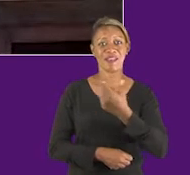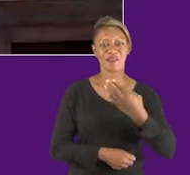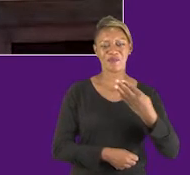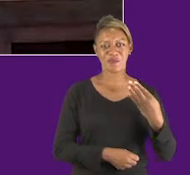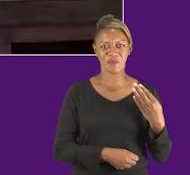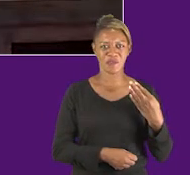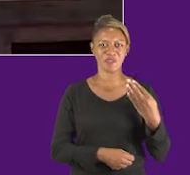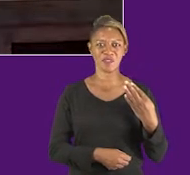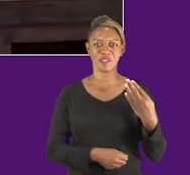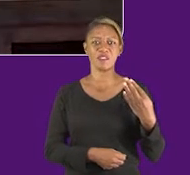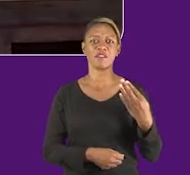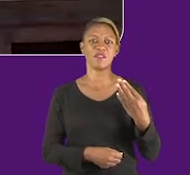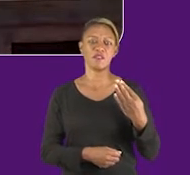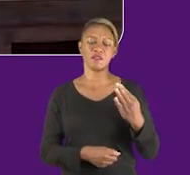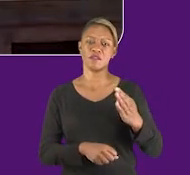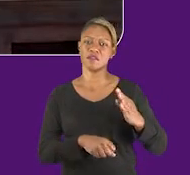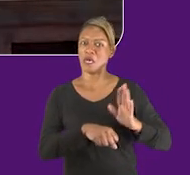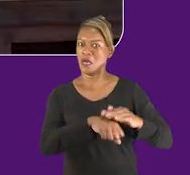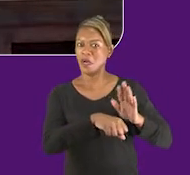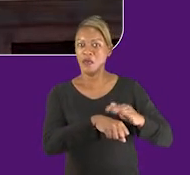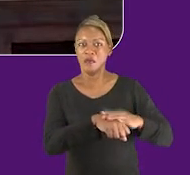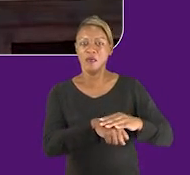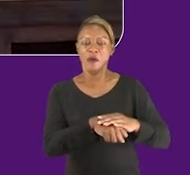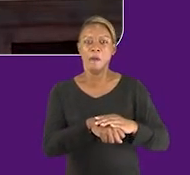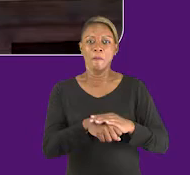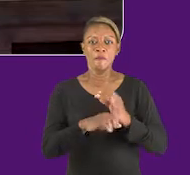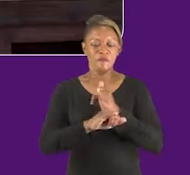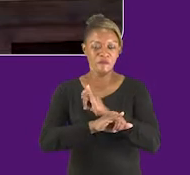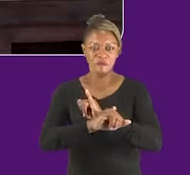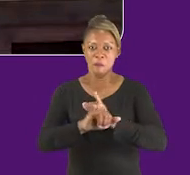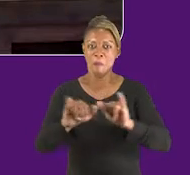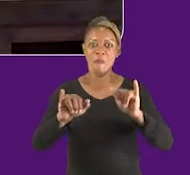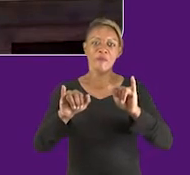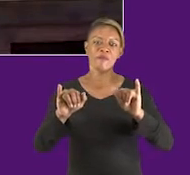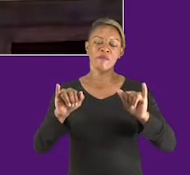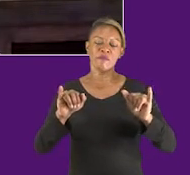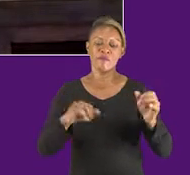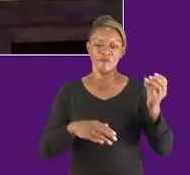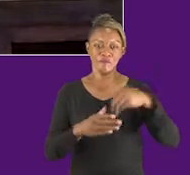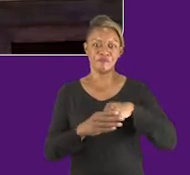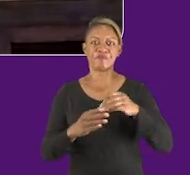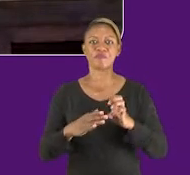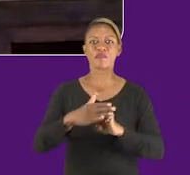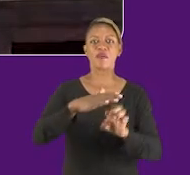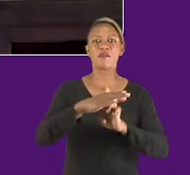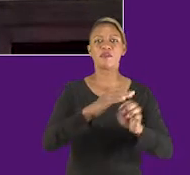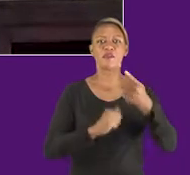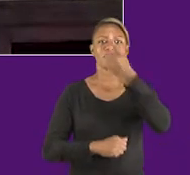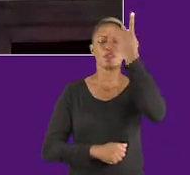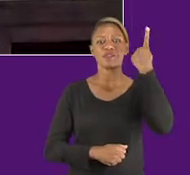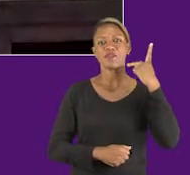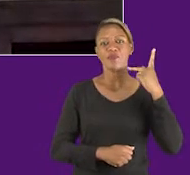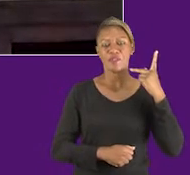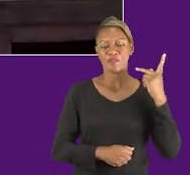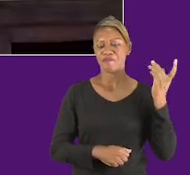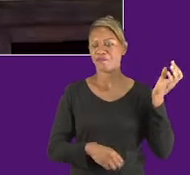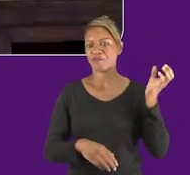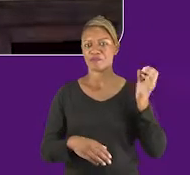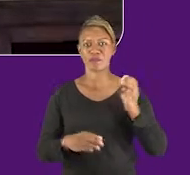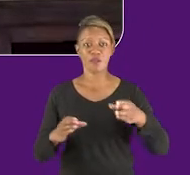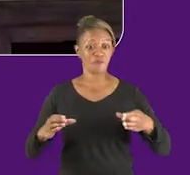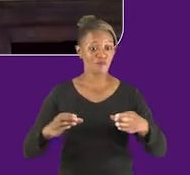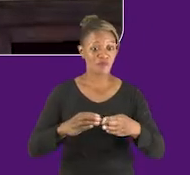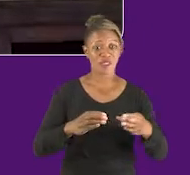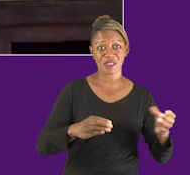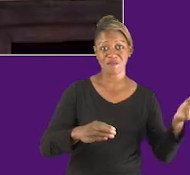nós descrevemos um Manifesto é interno dizendo que as pessoas deveriam estar no centro das nossas